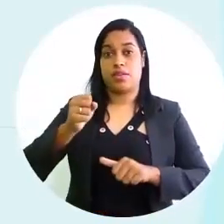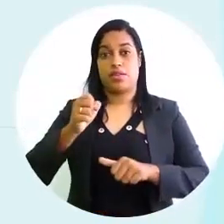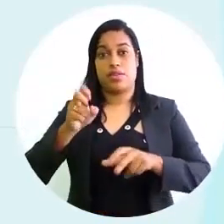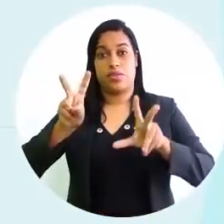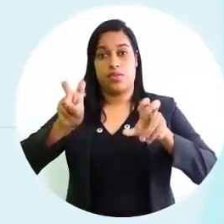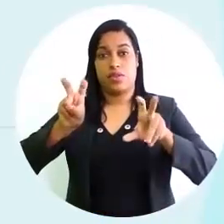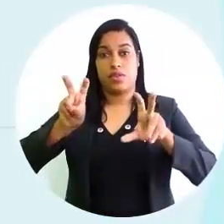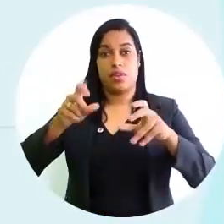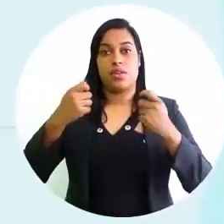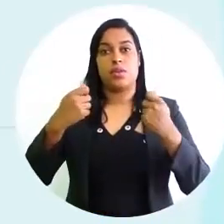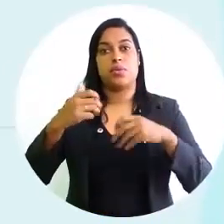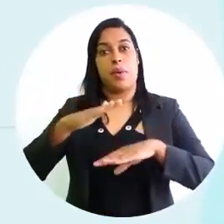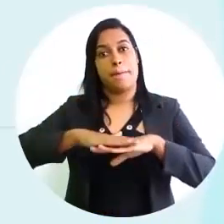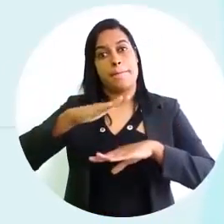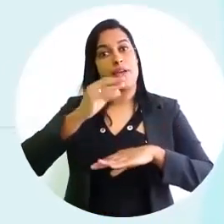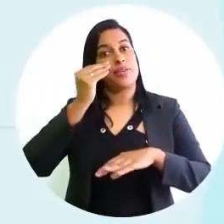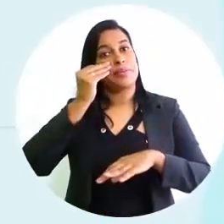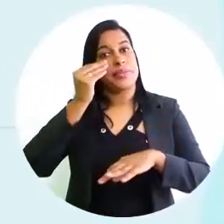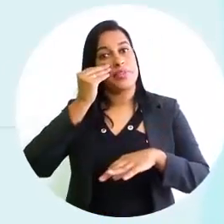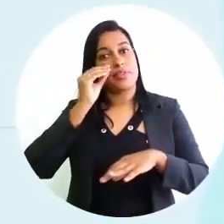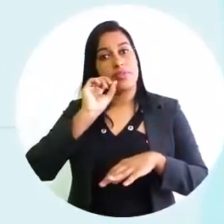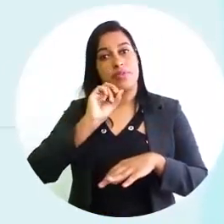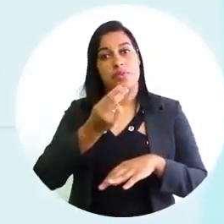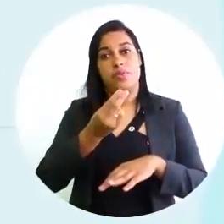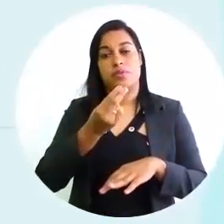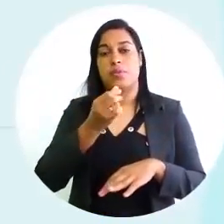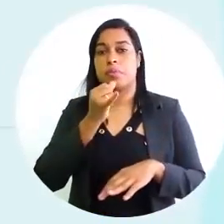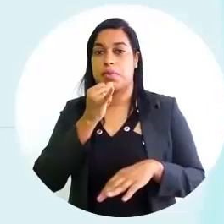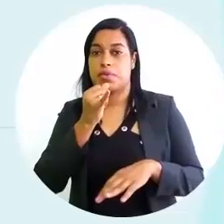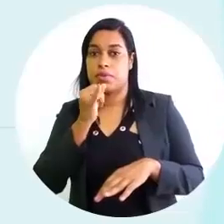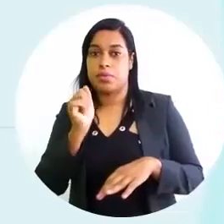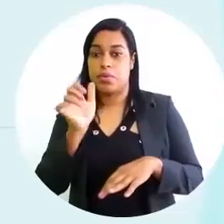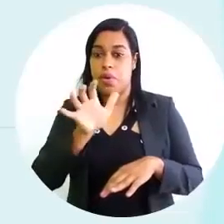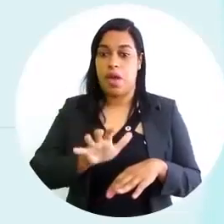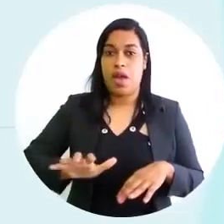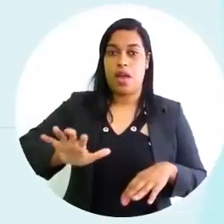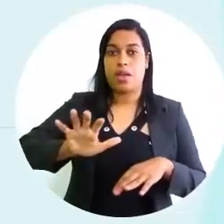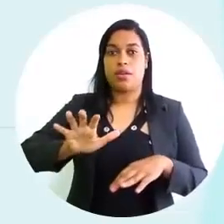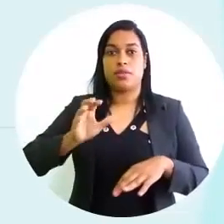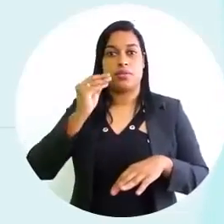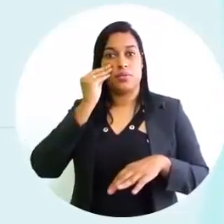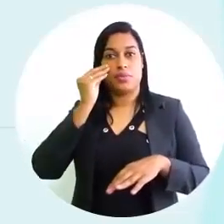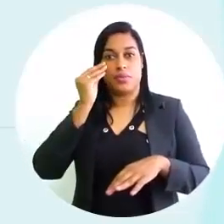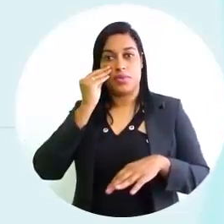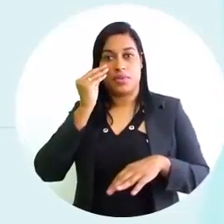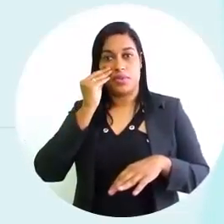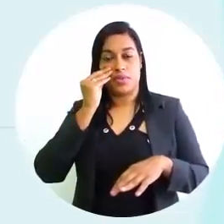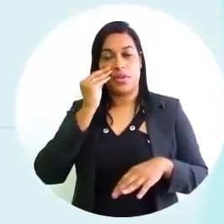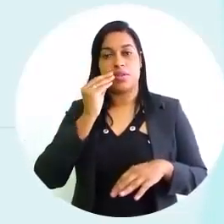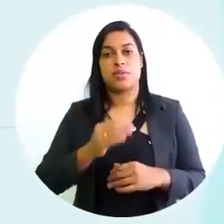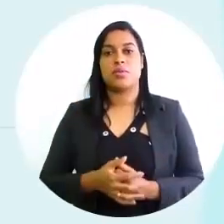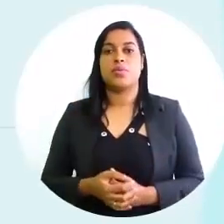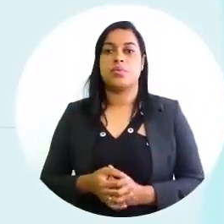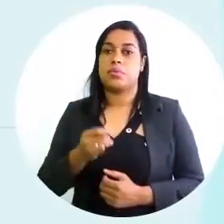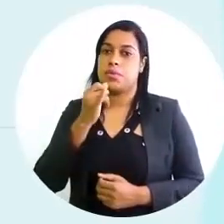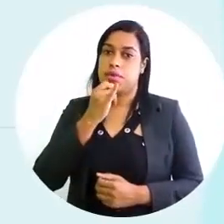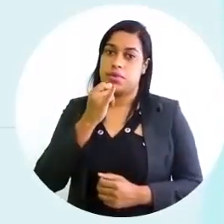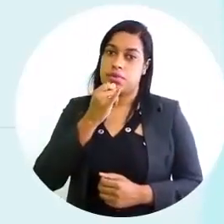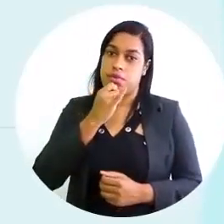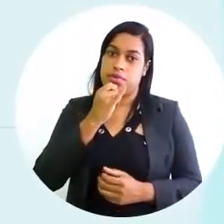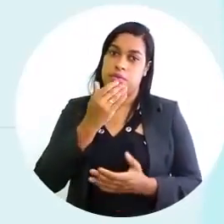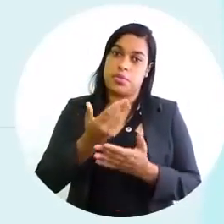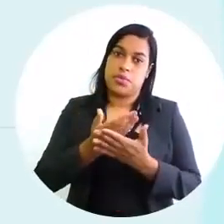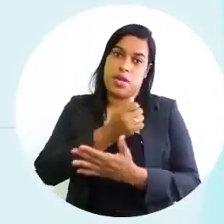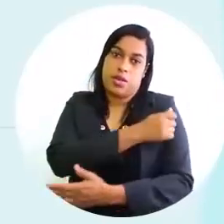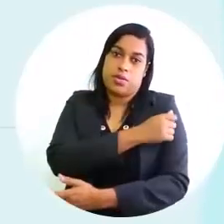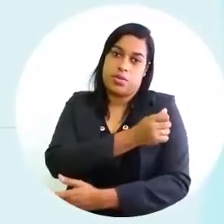termos devem ser mais específicos para uma área mais especializada, um público mais especializado, por exemplo,